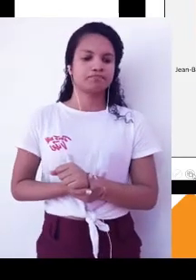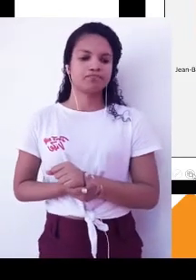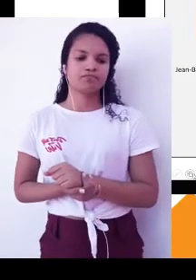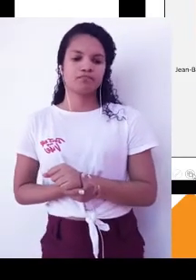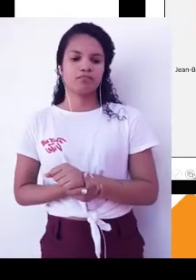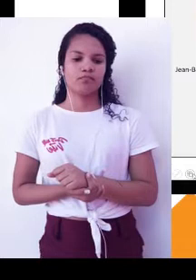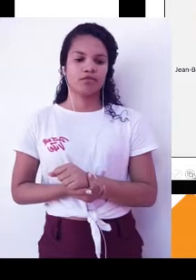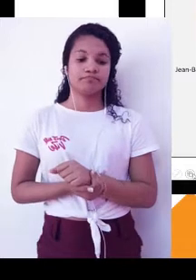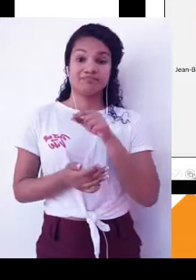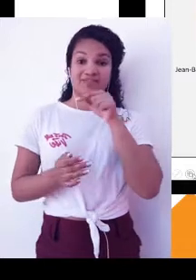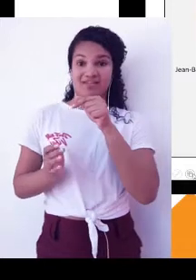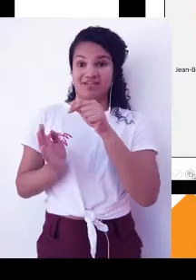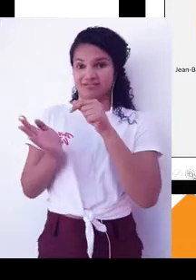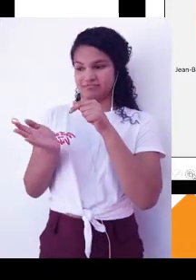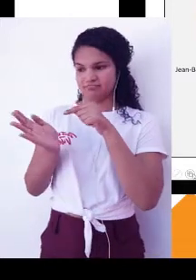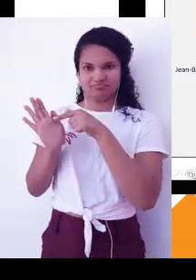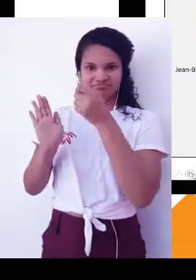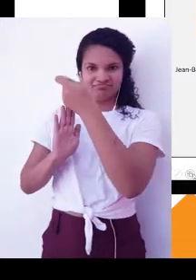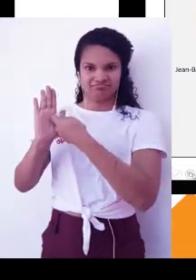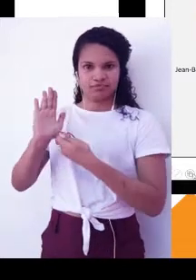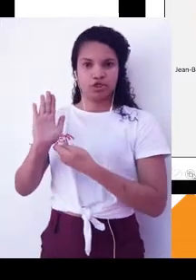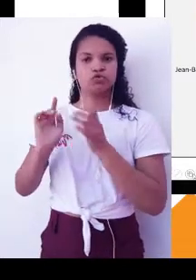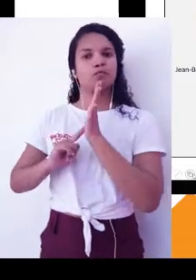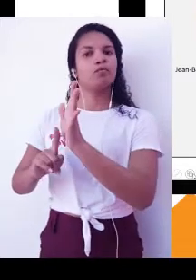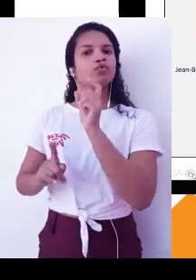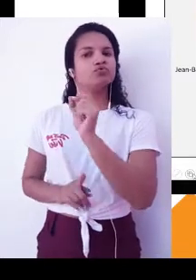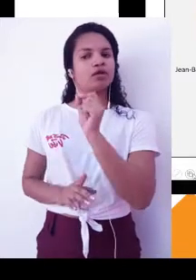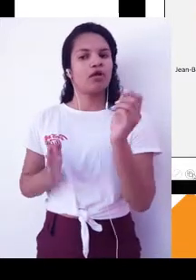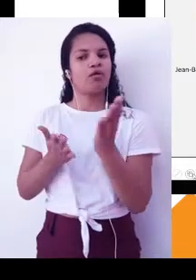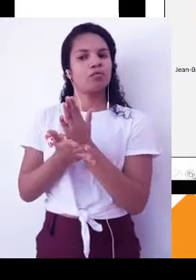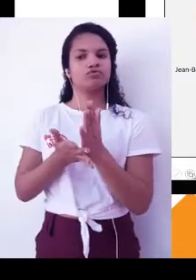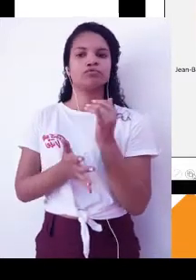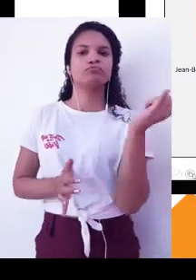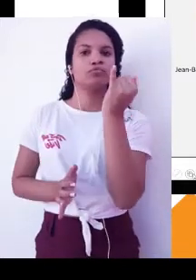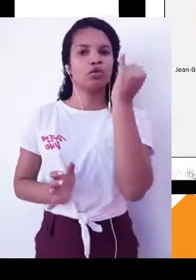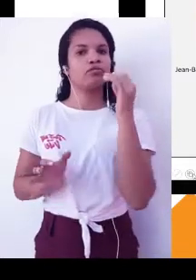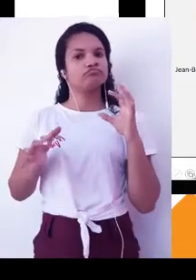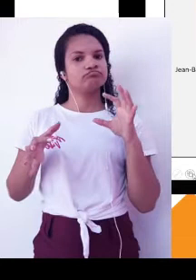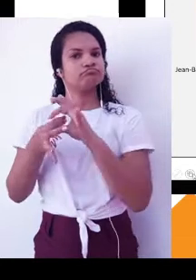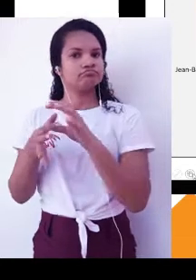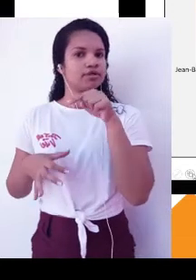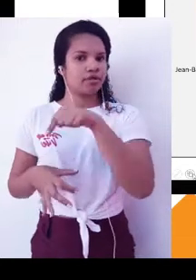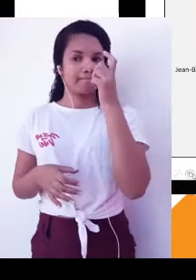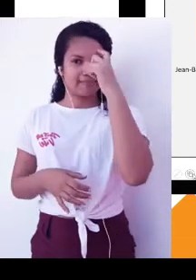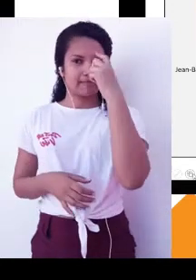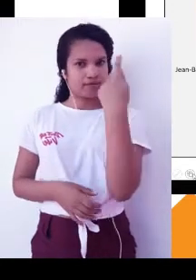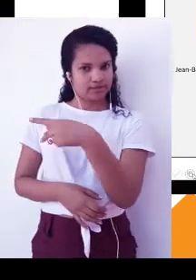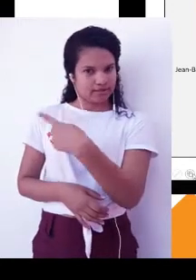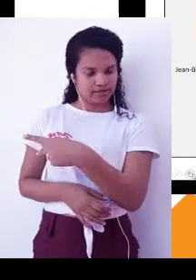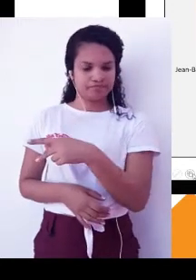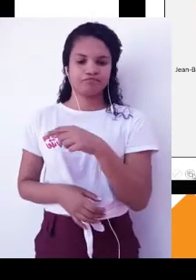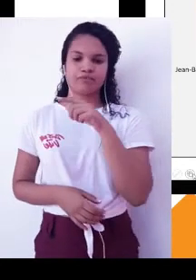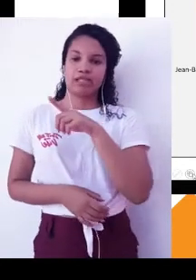e essa obra traz alguns pontos importantes para se entender o pensamento do Lamarck. O Lamarck tem